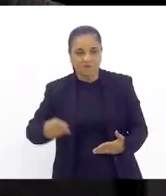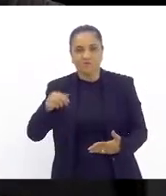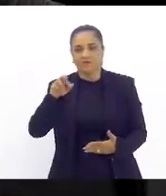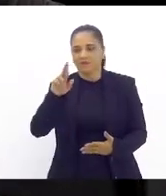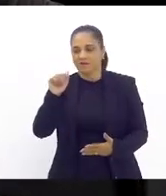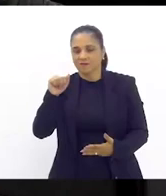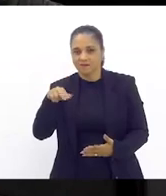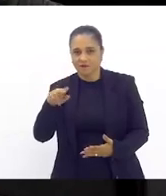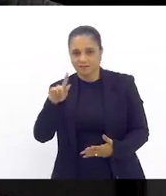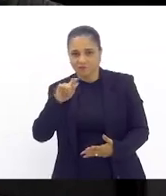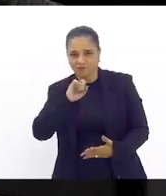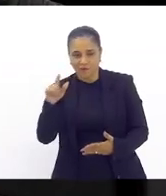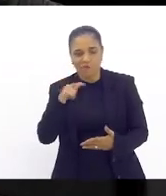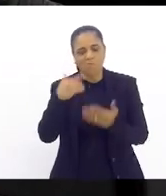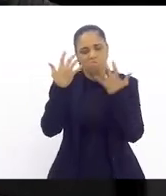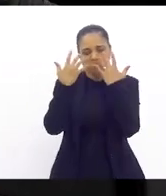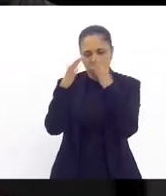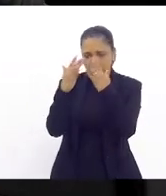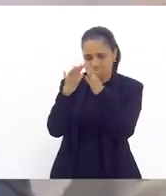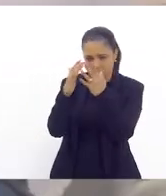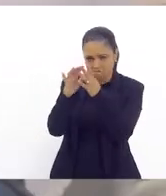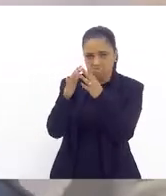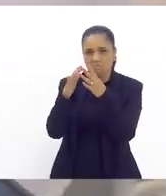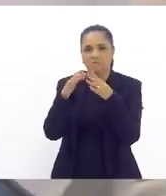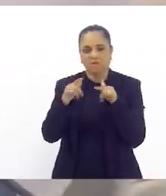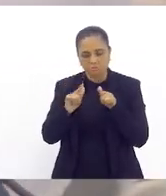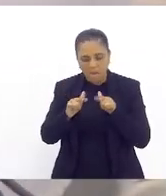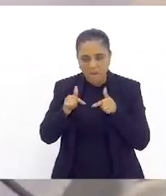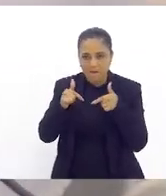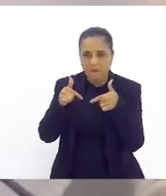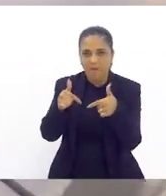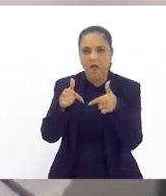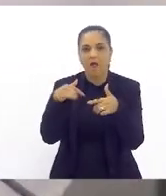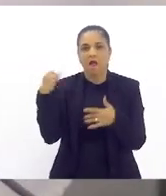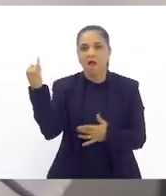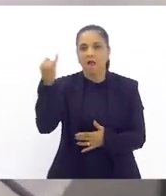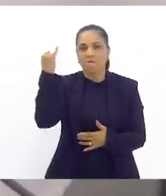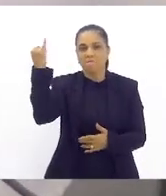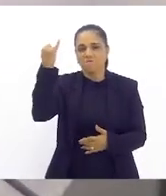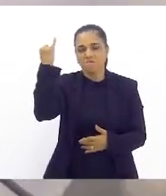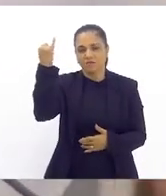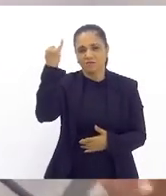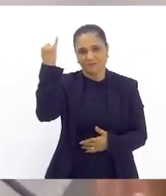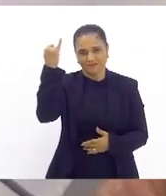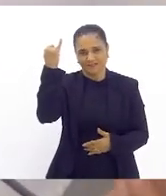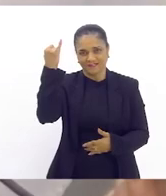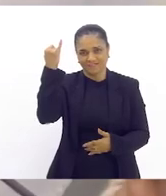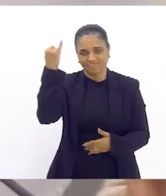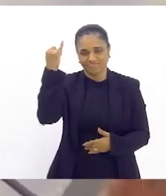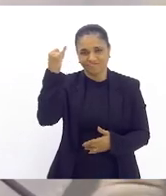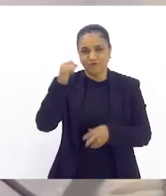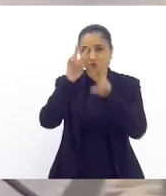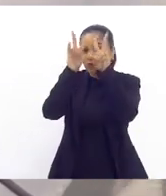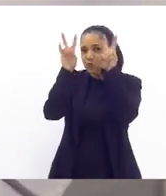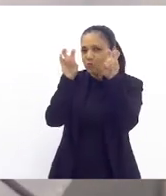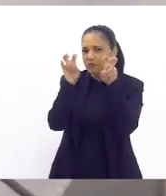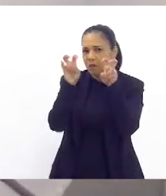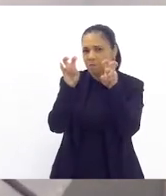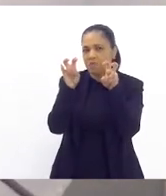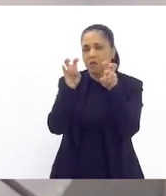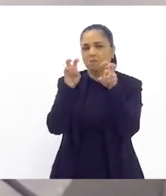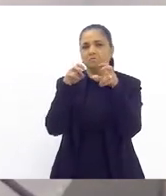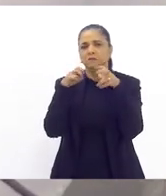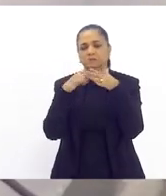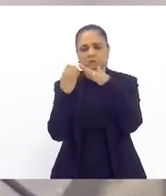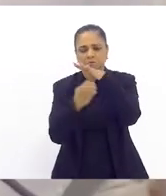te parabenizar para iniciativa dada a importância desse assunto sobre